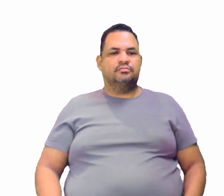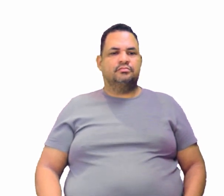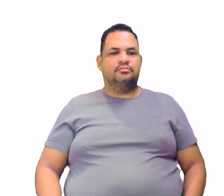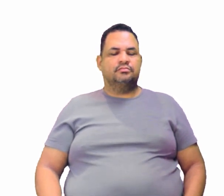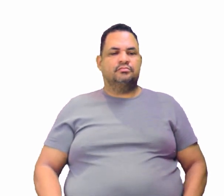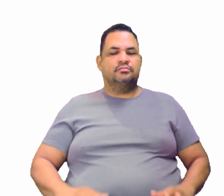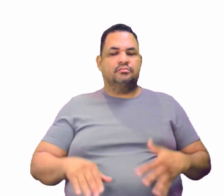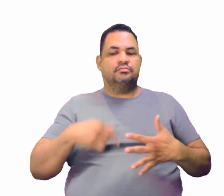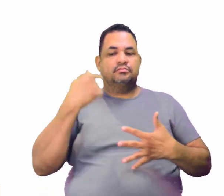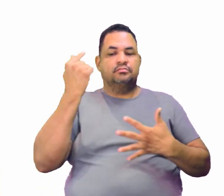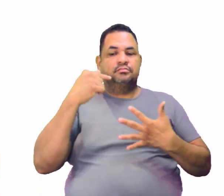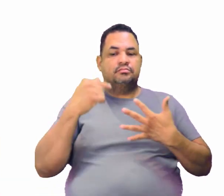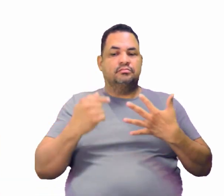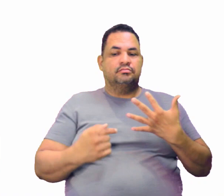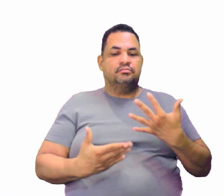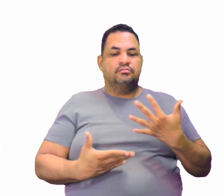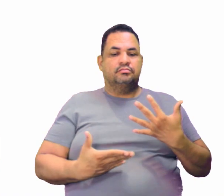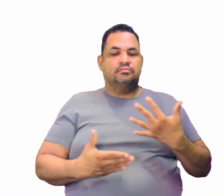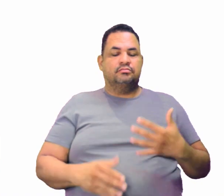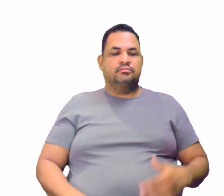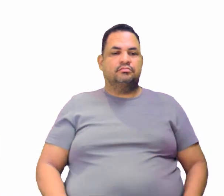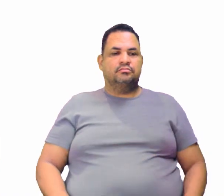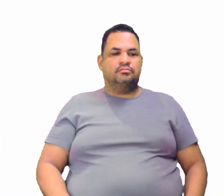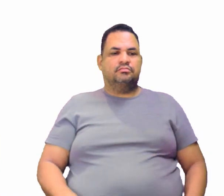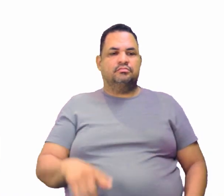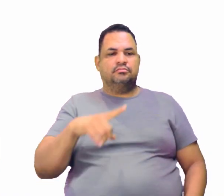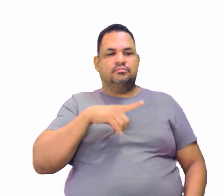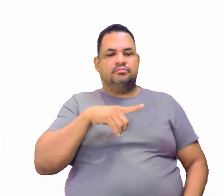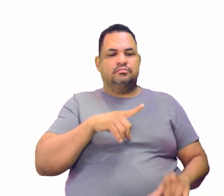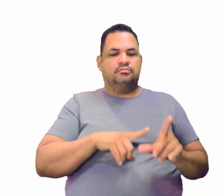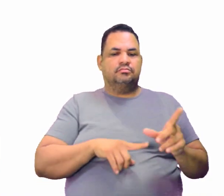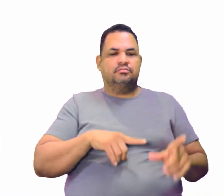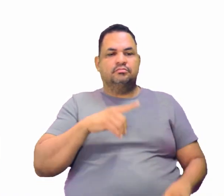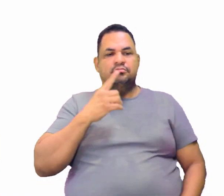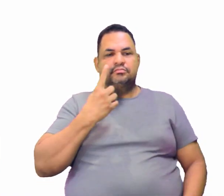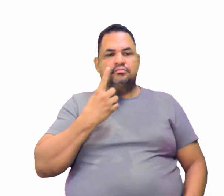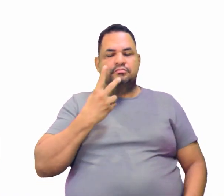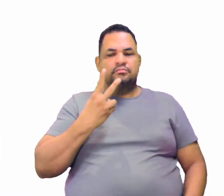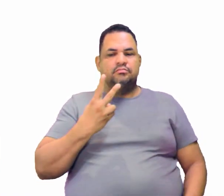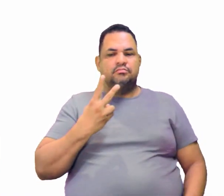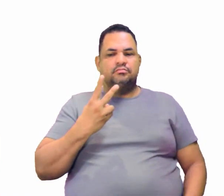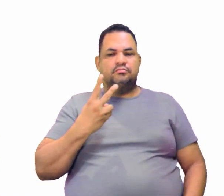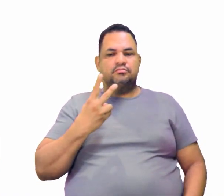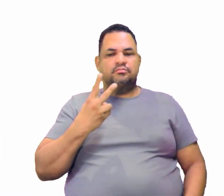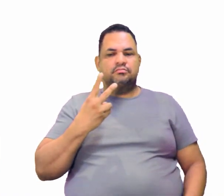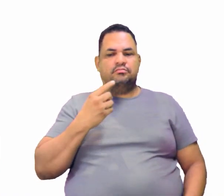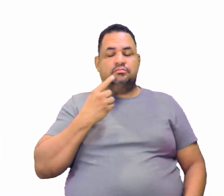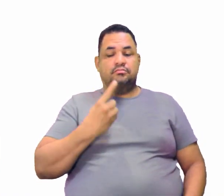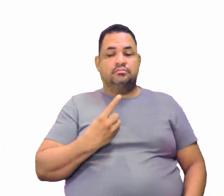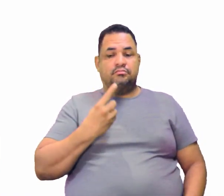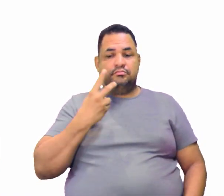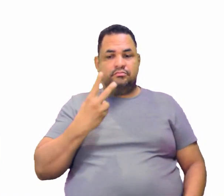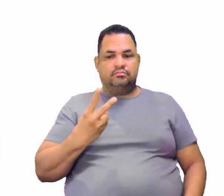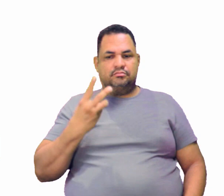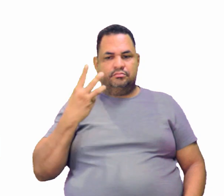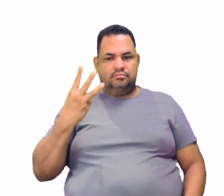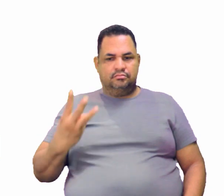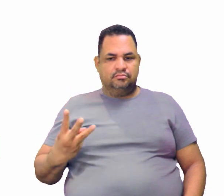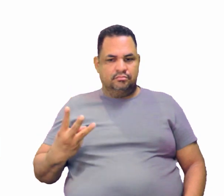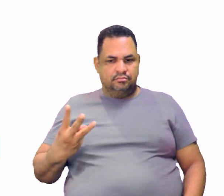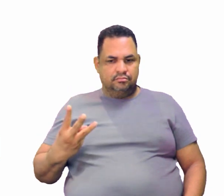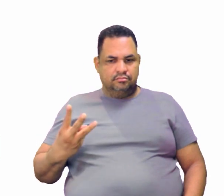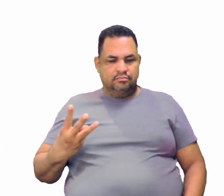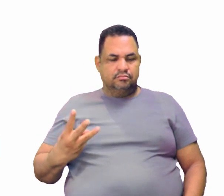Então, qual é a alternativa, amada? Nós temos aqui 1, 2 e 3, tá